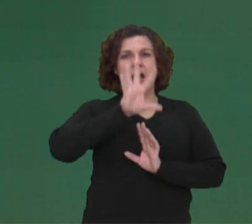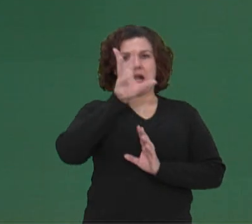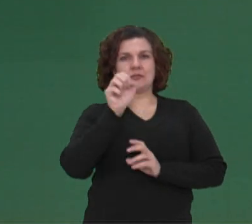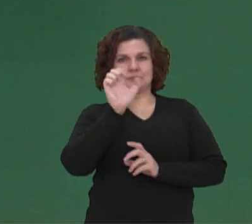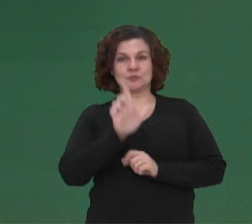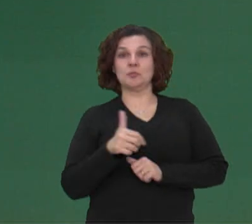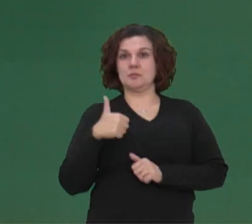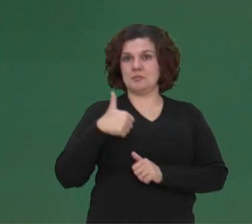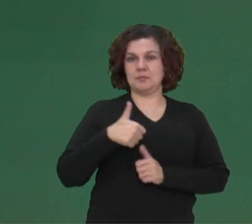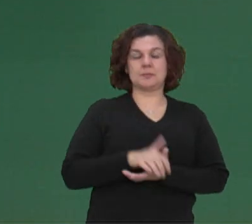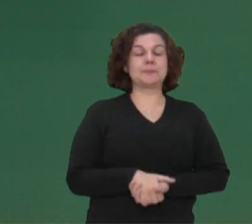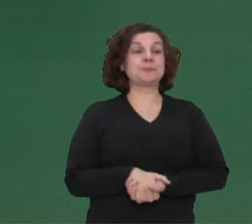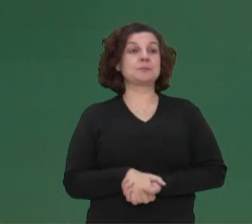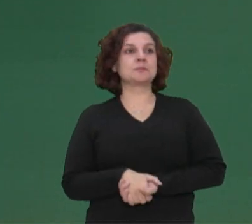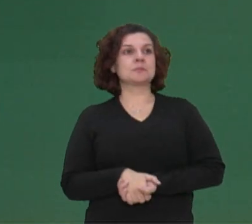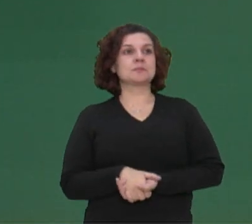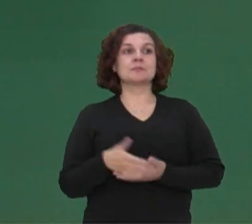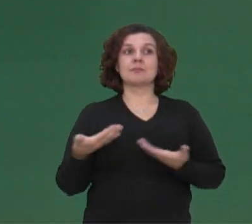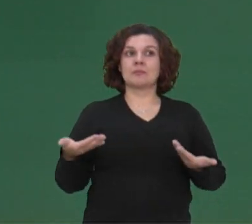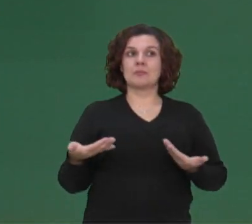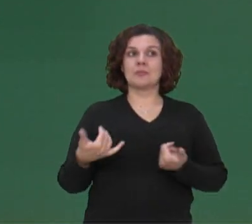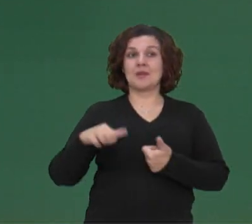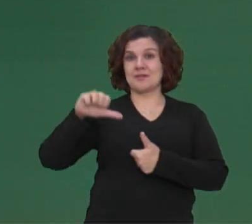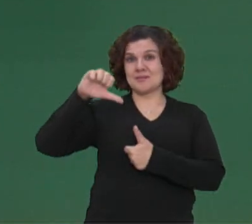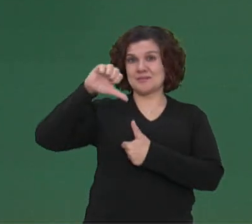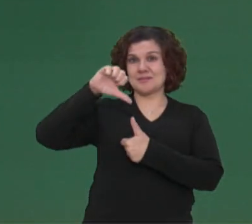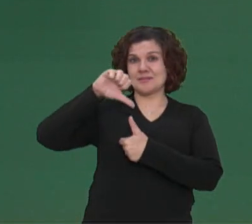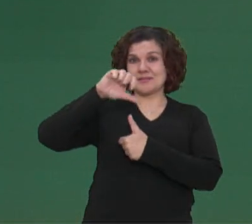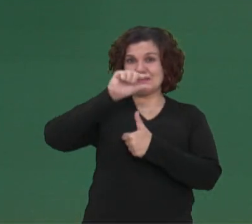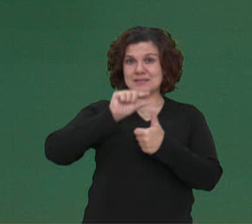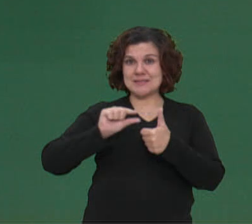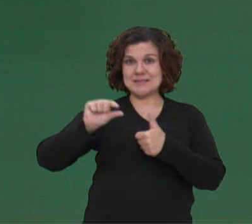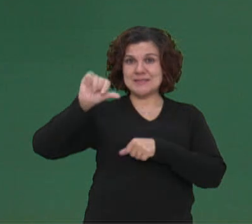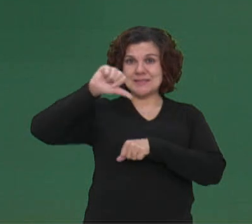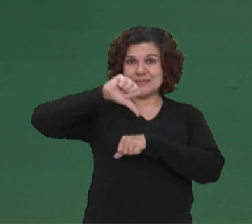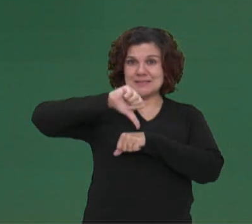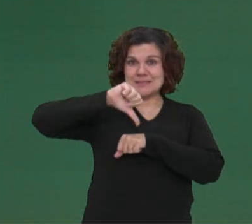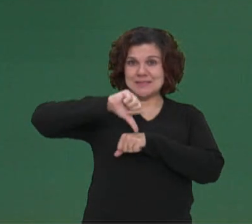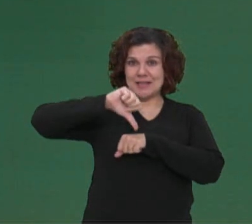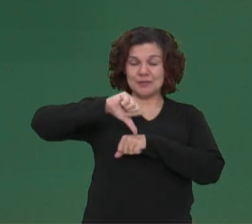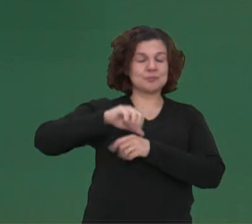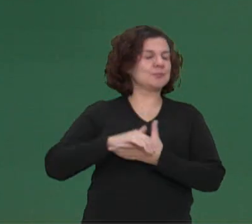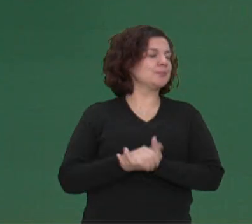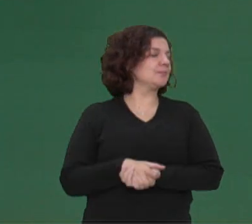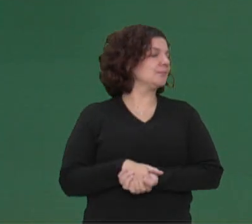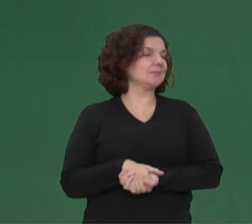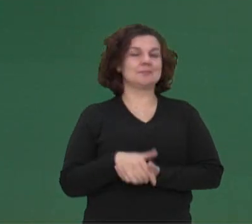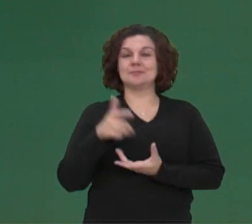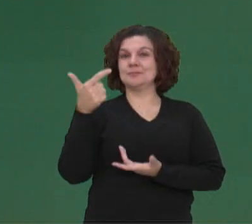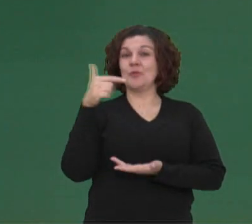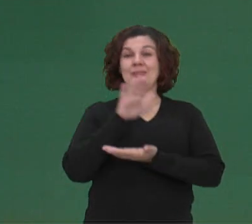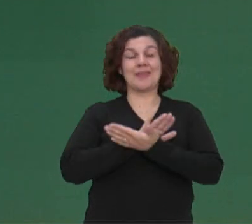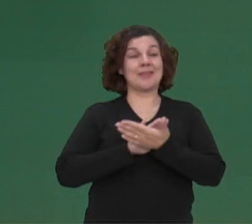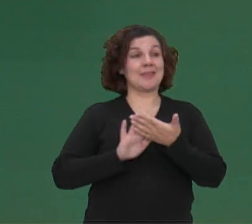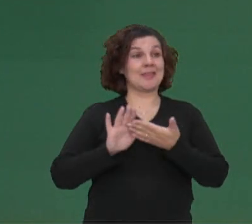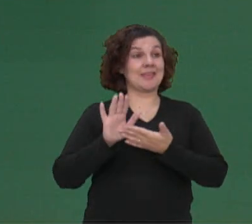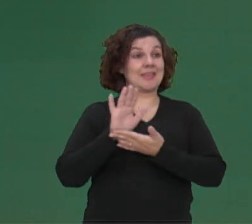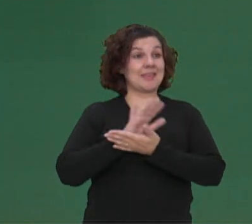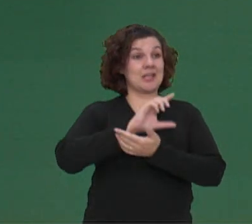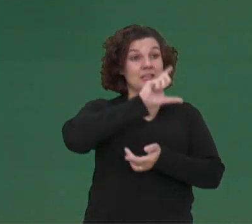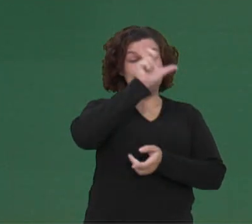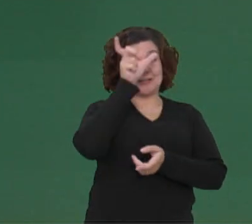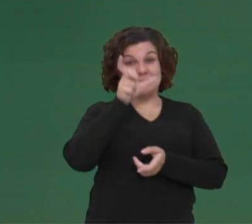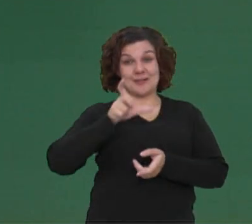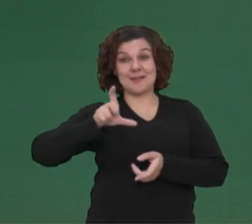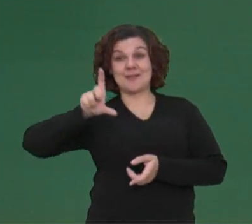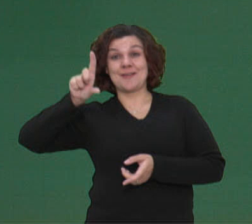beleza. Mas a região central não, né? A região central da África não tem todo esse processo aí de áreas